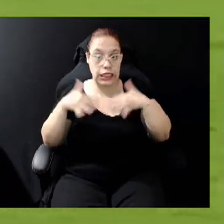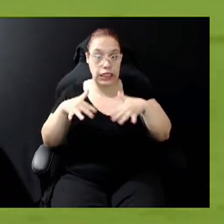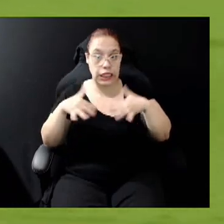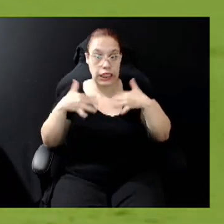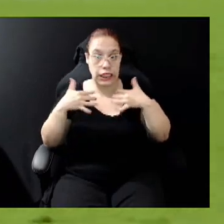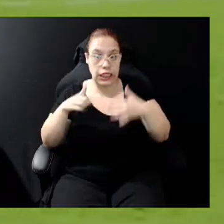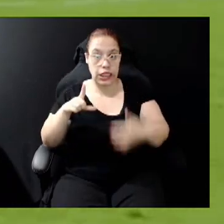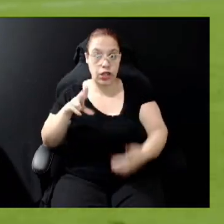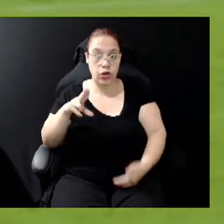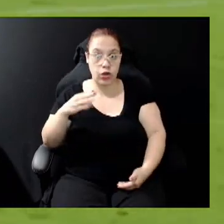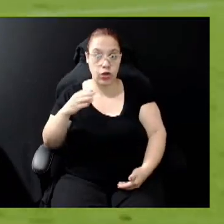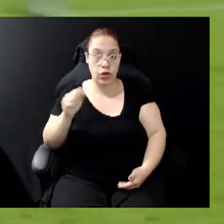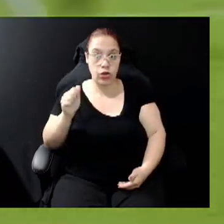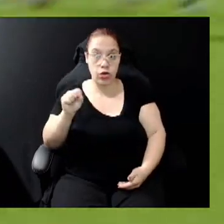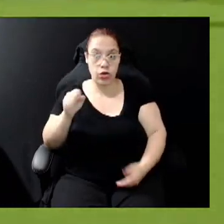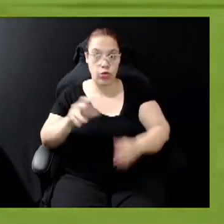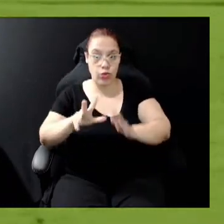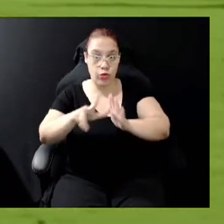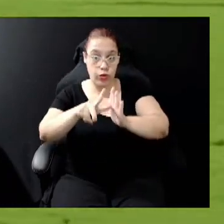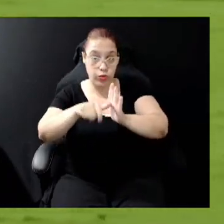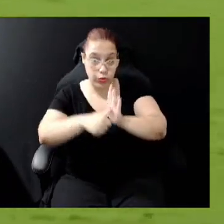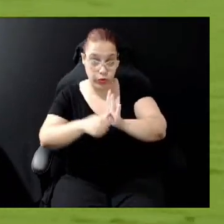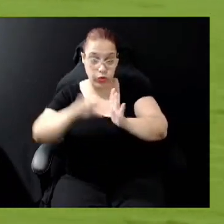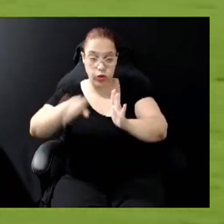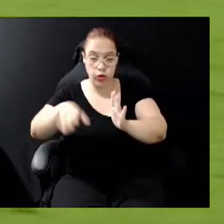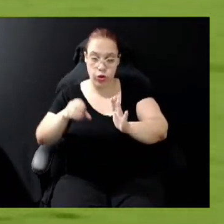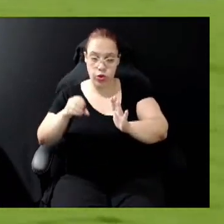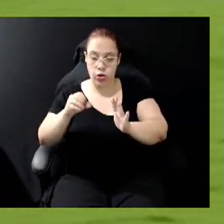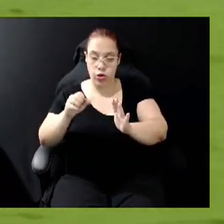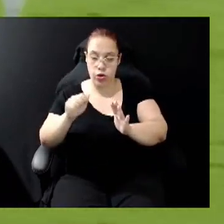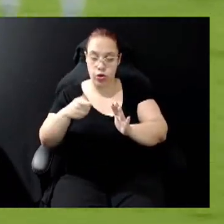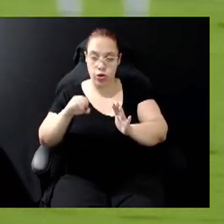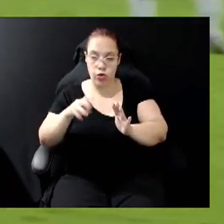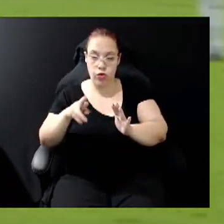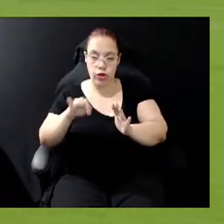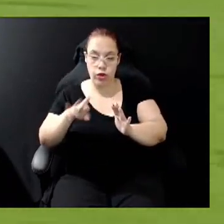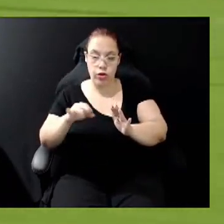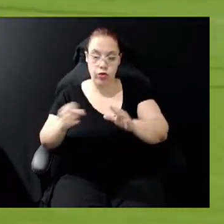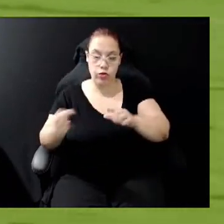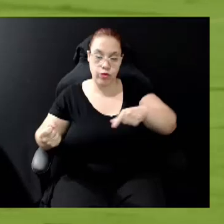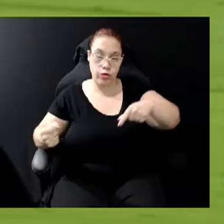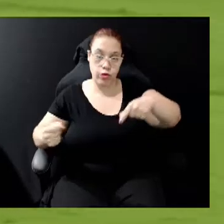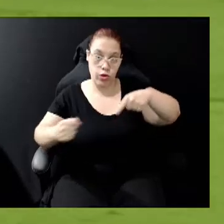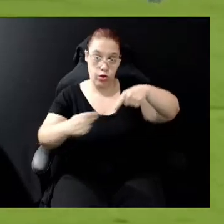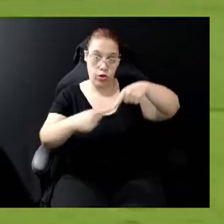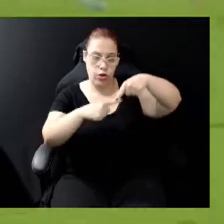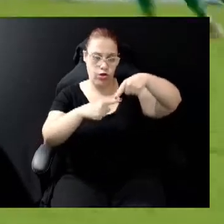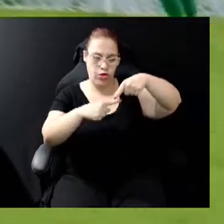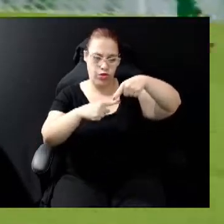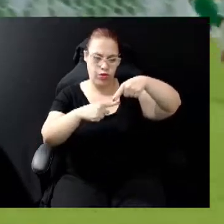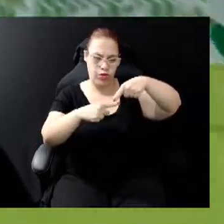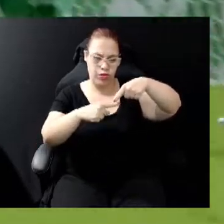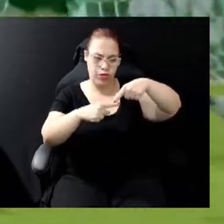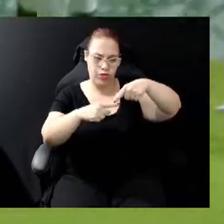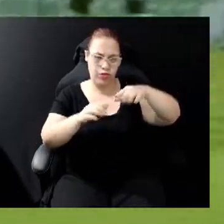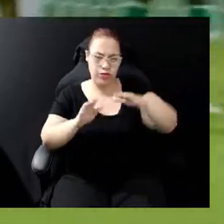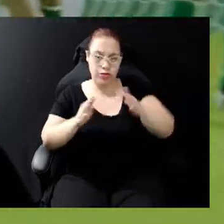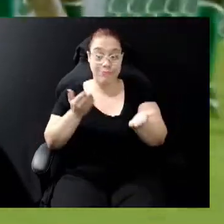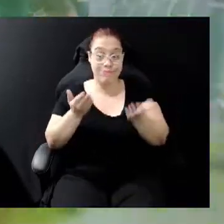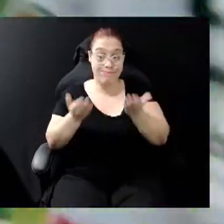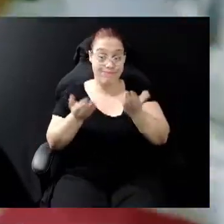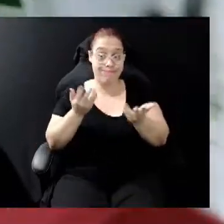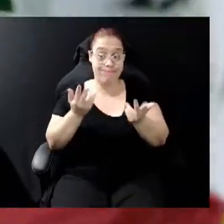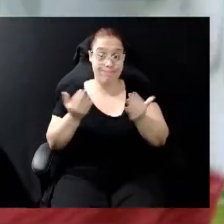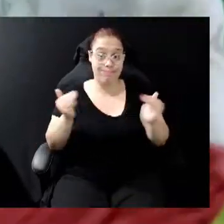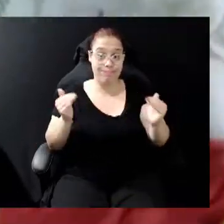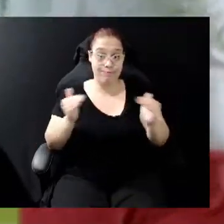Duni roubou a bola de João Vitor, invadiu a área e bateu cruzado para deixar tudo igual. No brinco